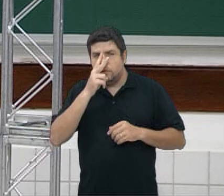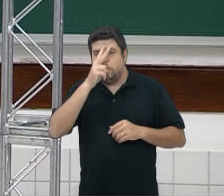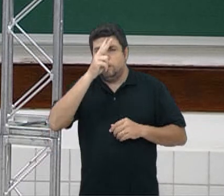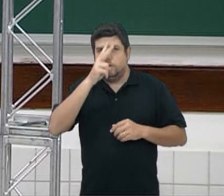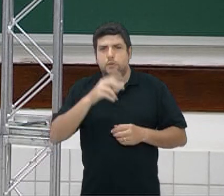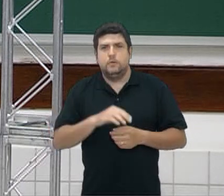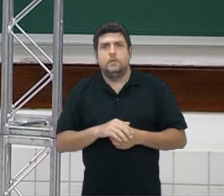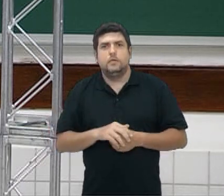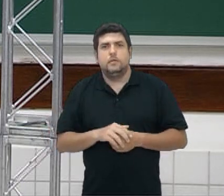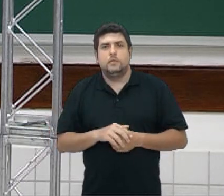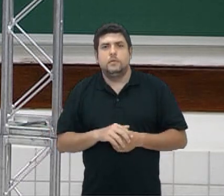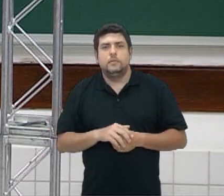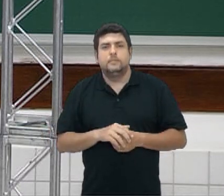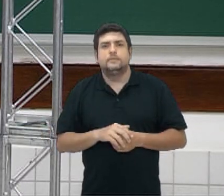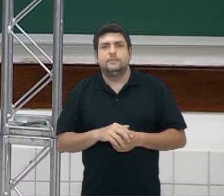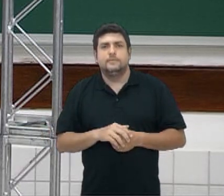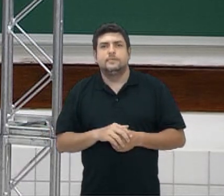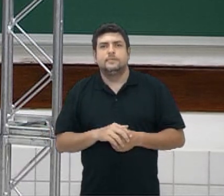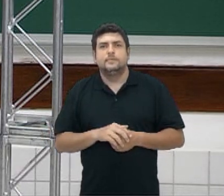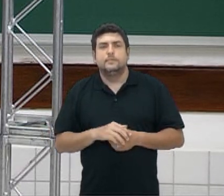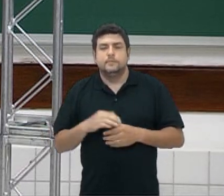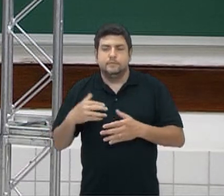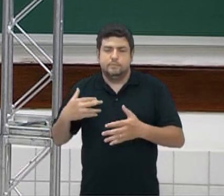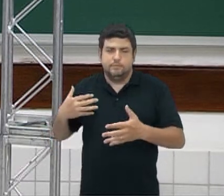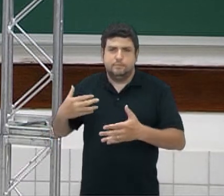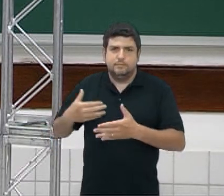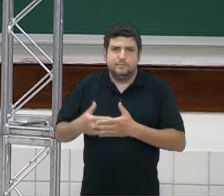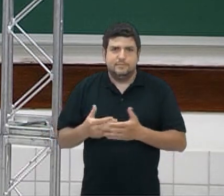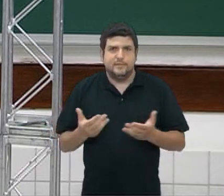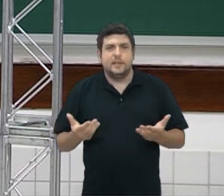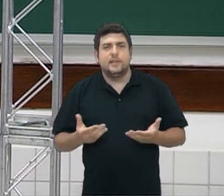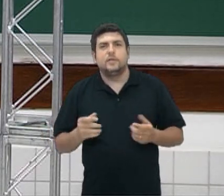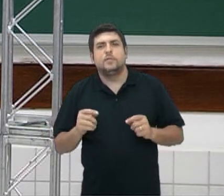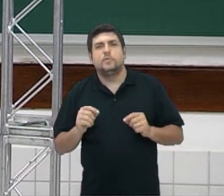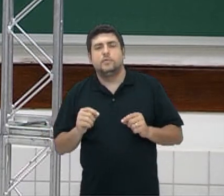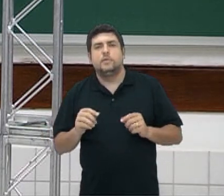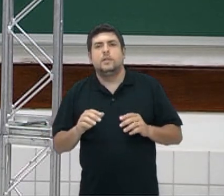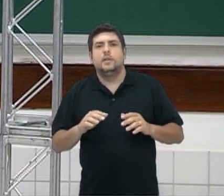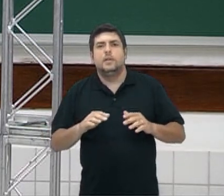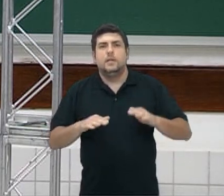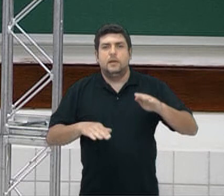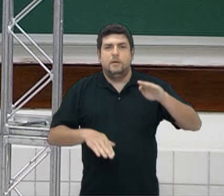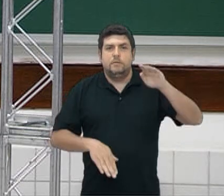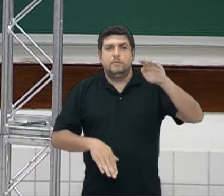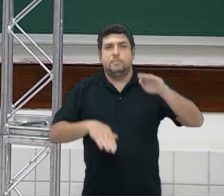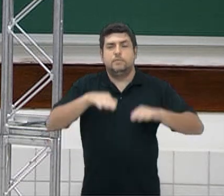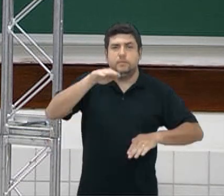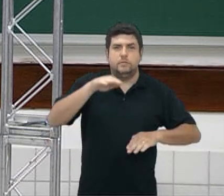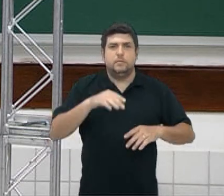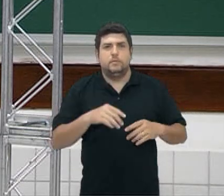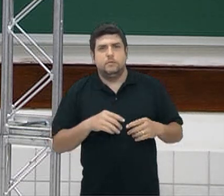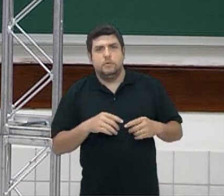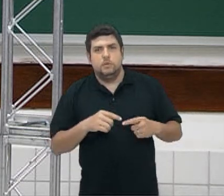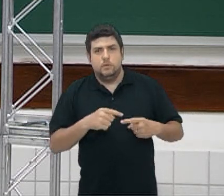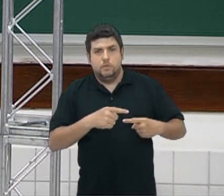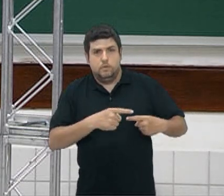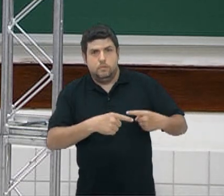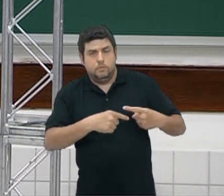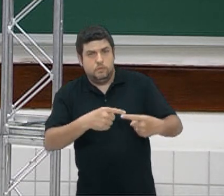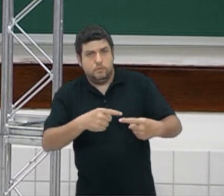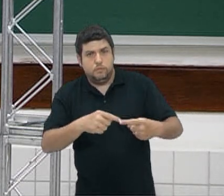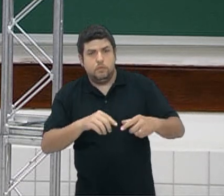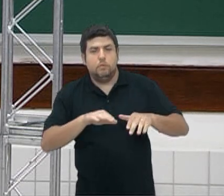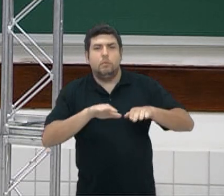é a jogada. Veja o que nós construímos até agora. Eu tenho a quantidade de movimento. Eu disse que a quantidade de movimento ela é